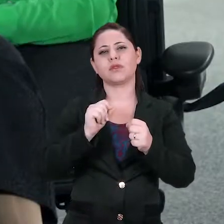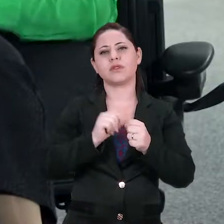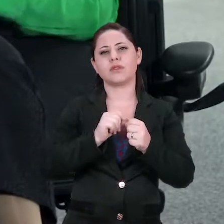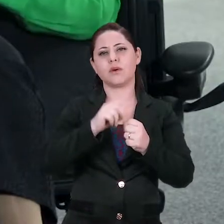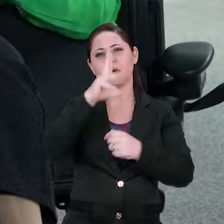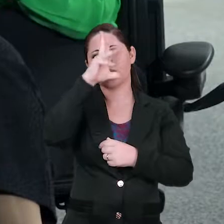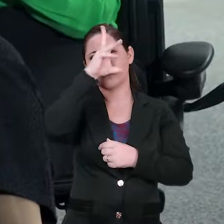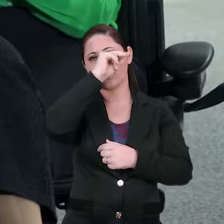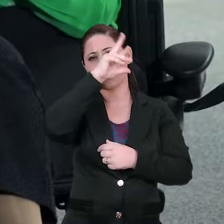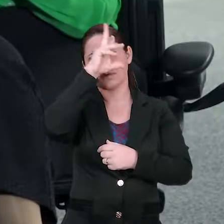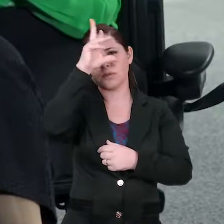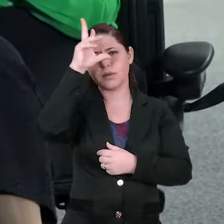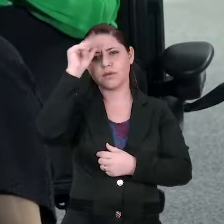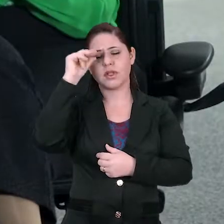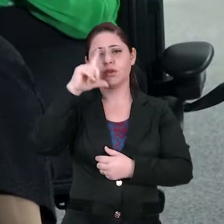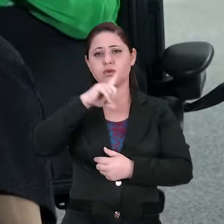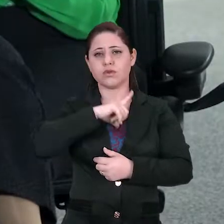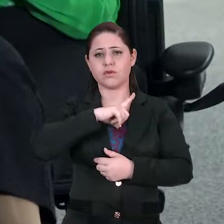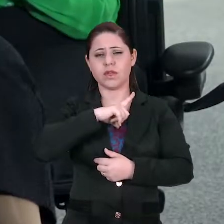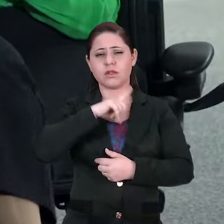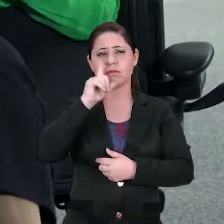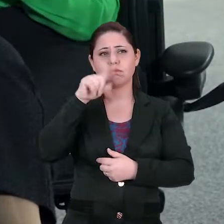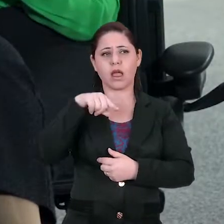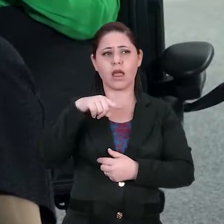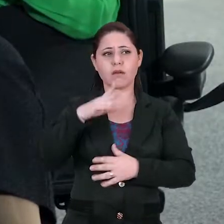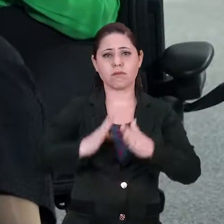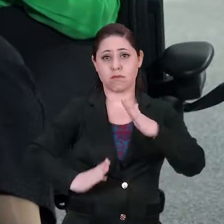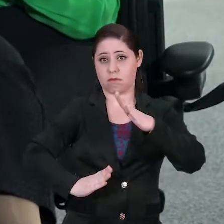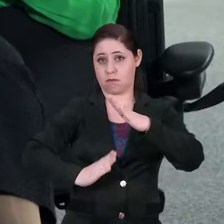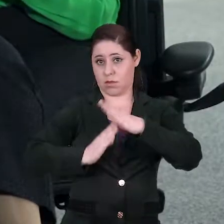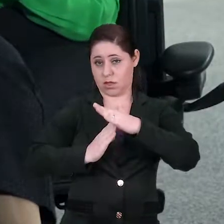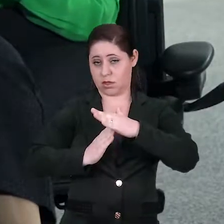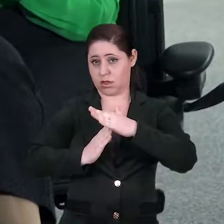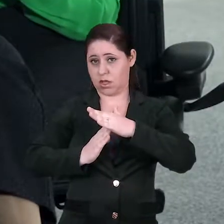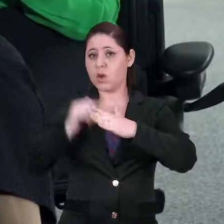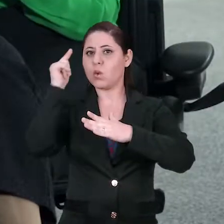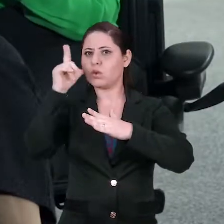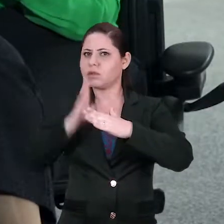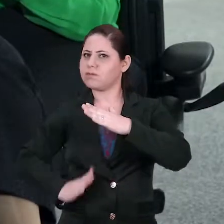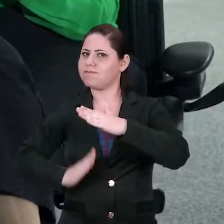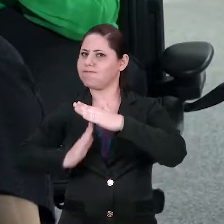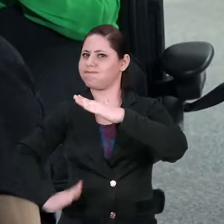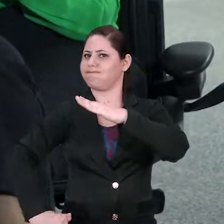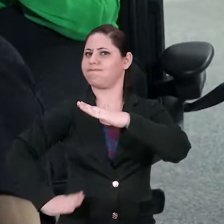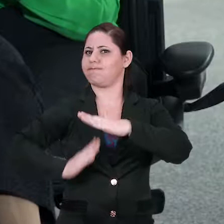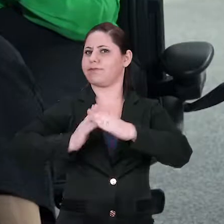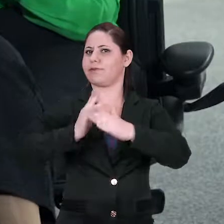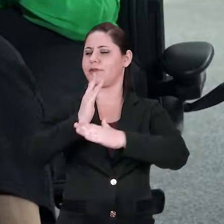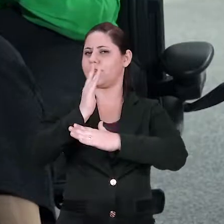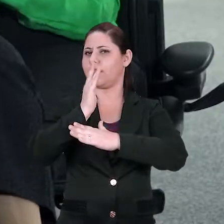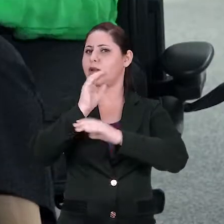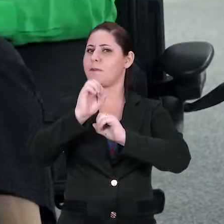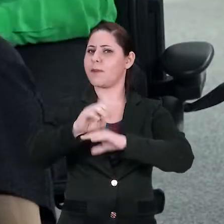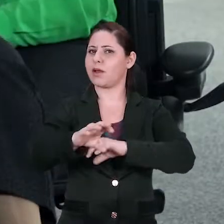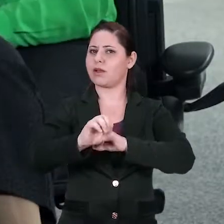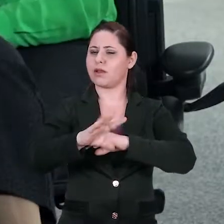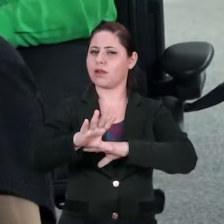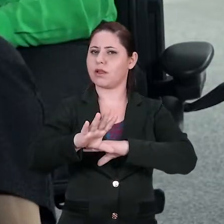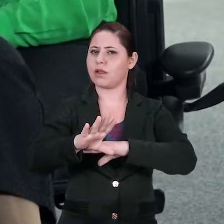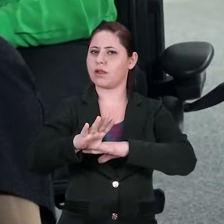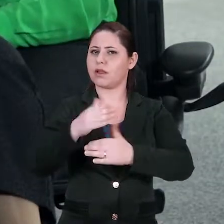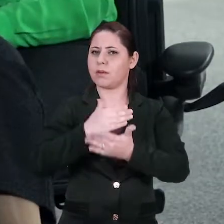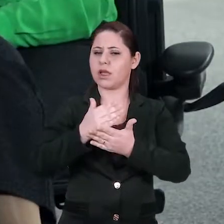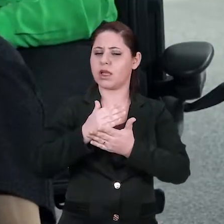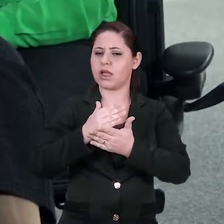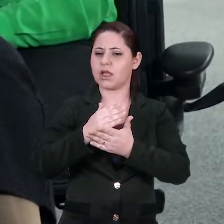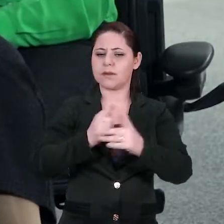prefeitos tivessem metas e alcançassem essas metas, e começamos pela educação. Levantamos os